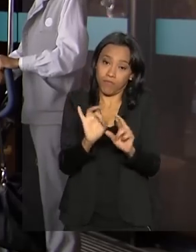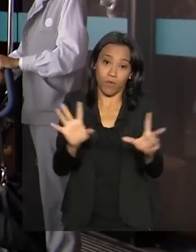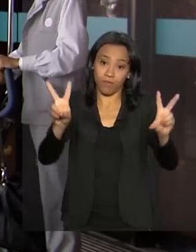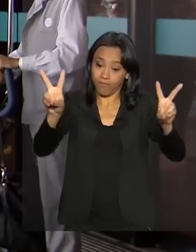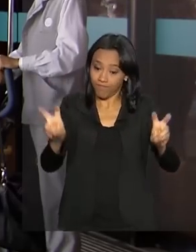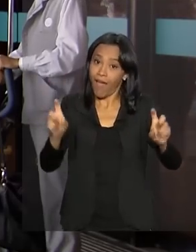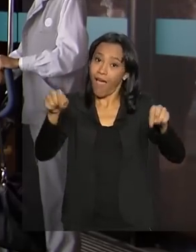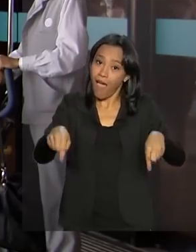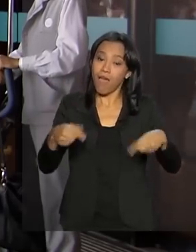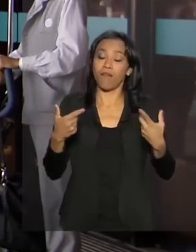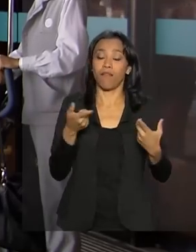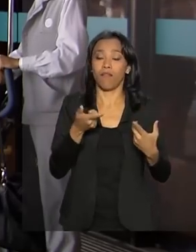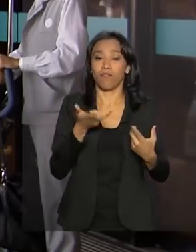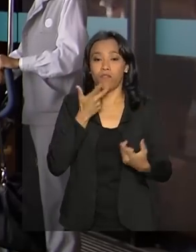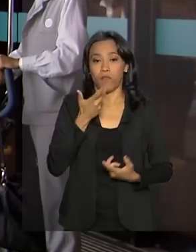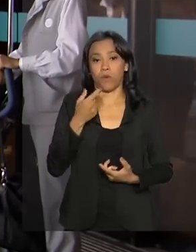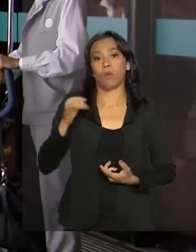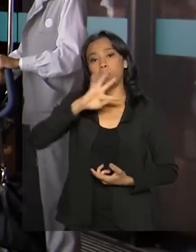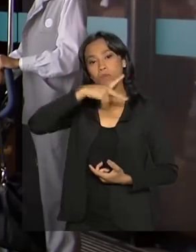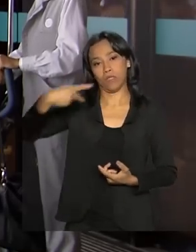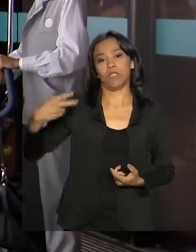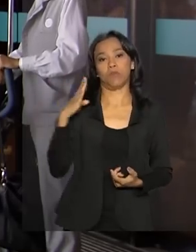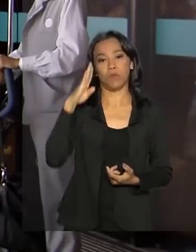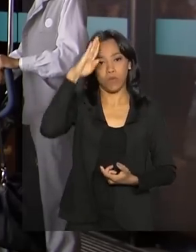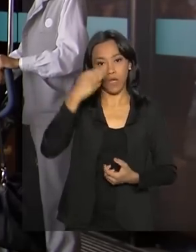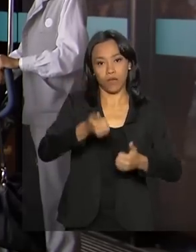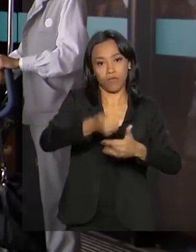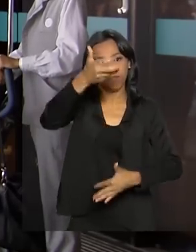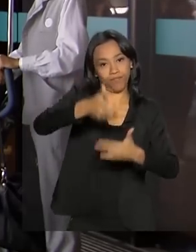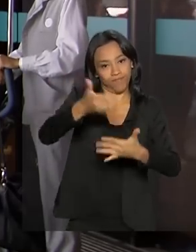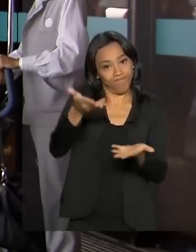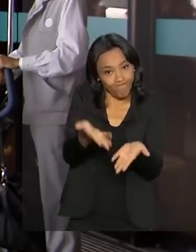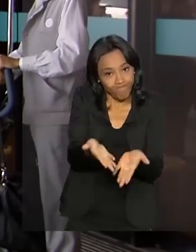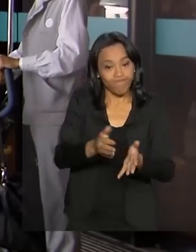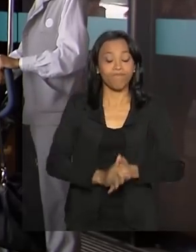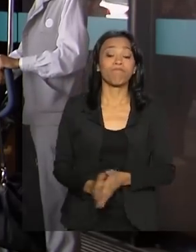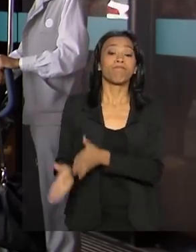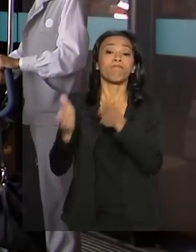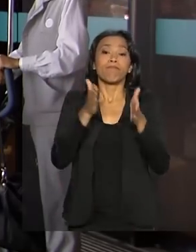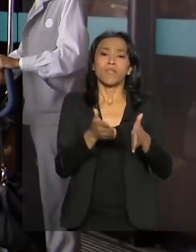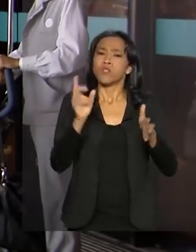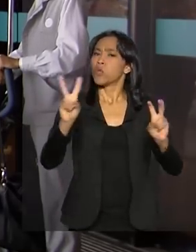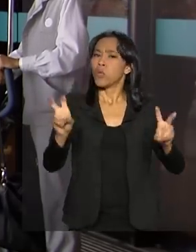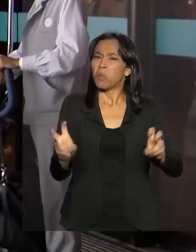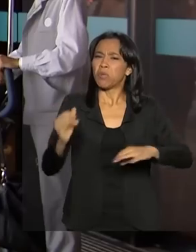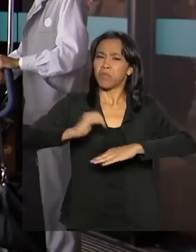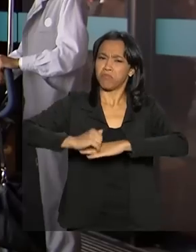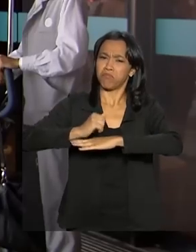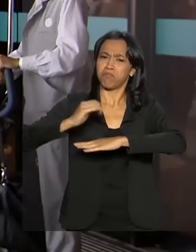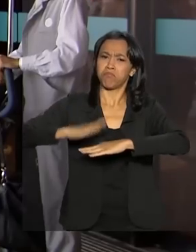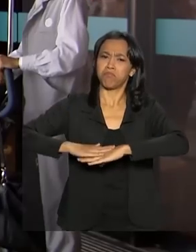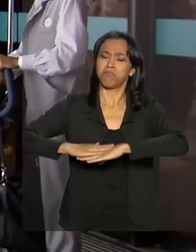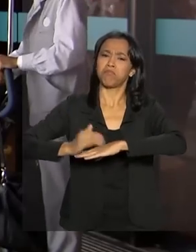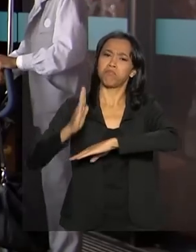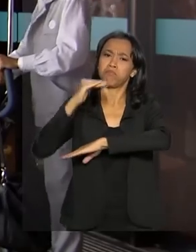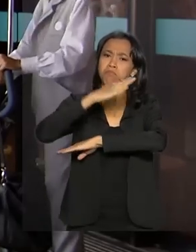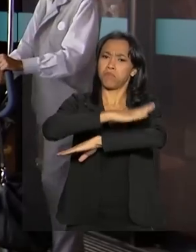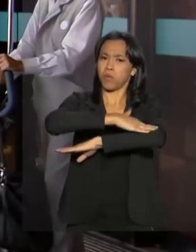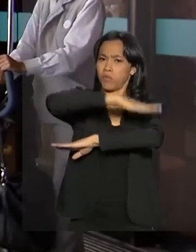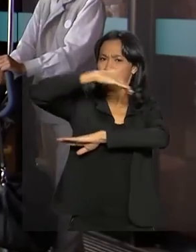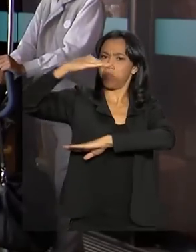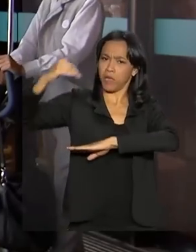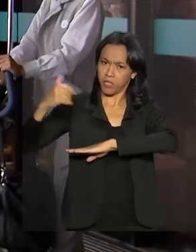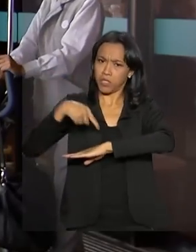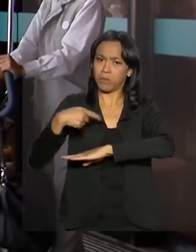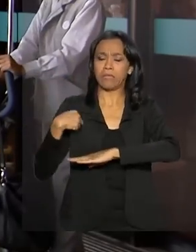foram as palavras de Jair Bolsonaro nas redes sociais. A respeito da situação de Brumadinho, essa é uma preocupação muito grande por parte do presidente da